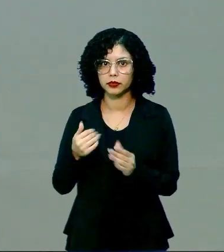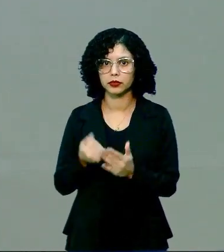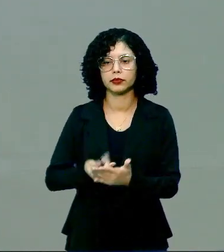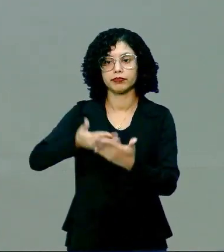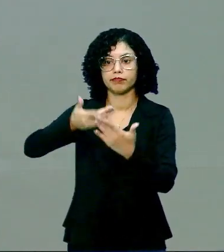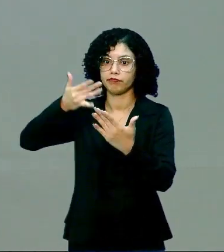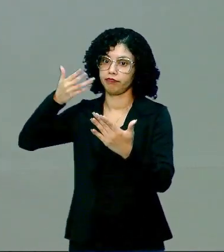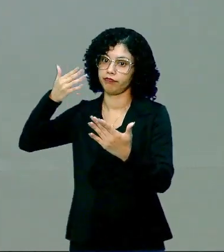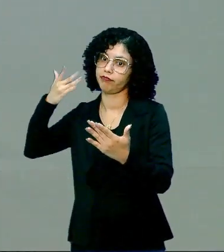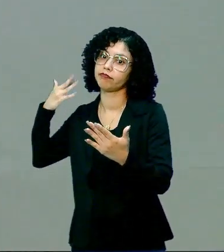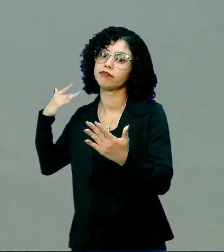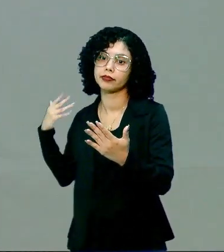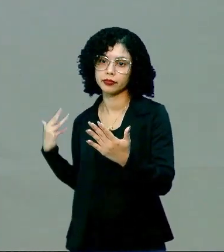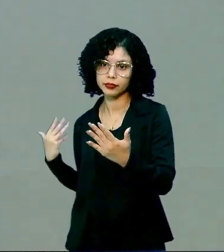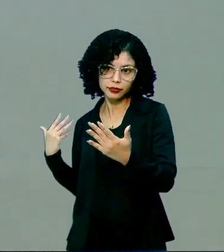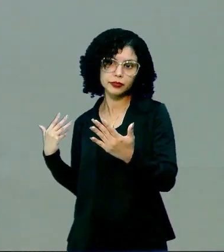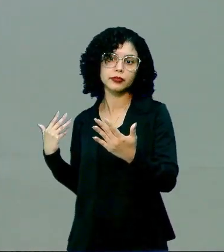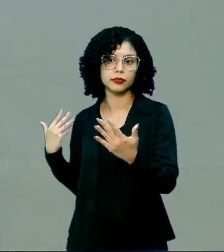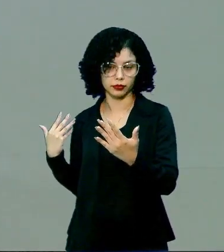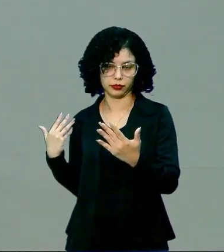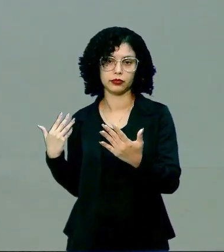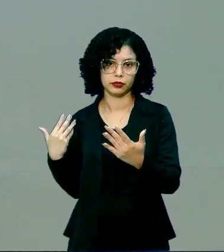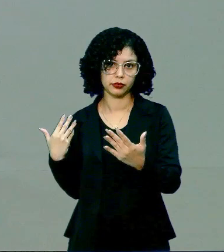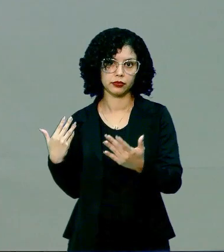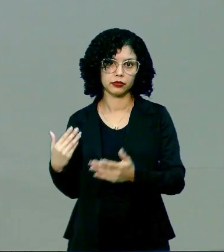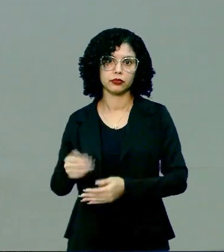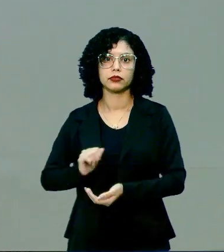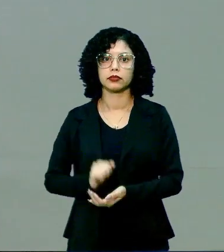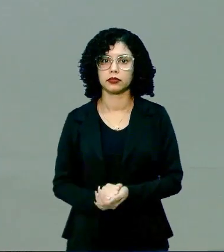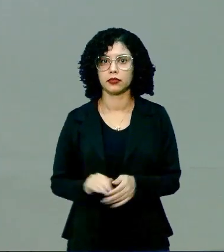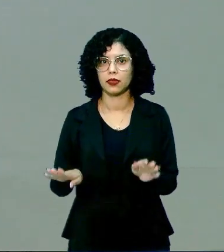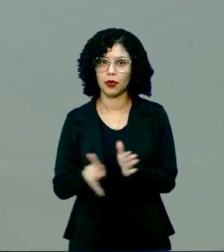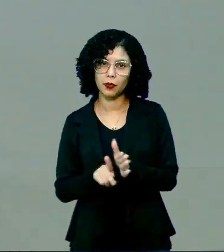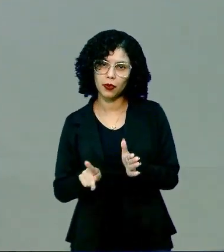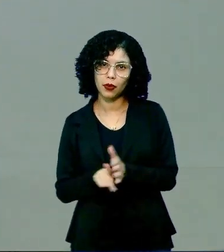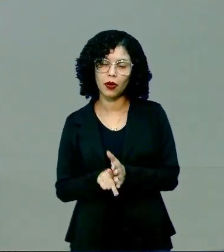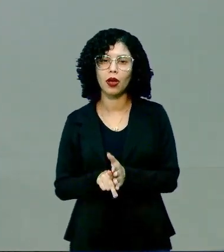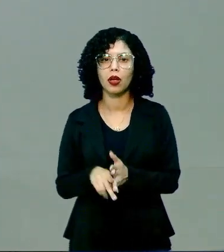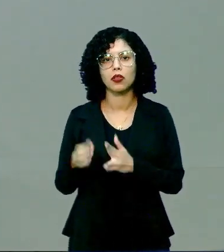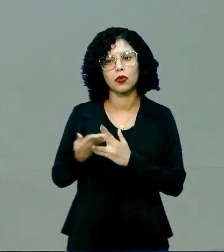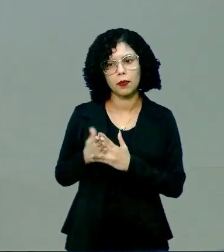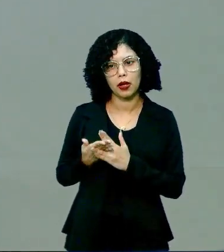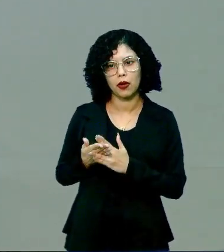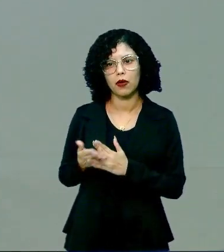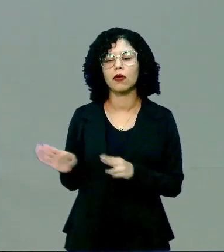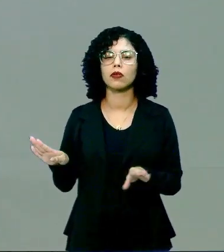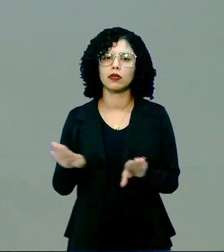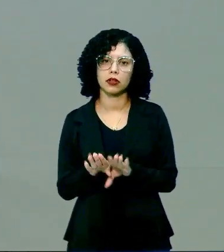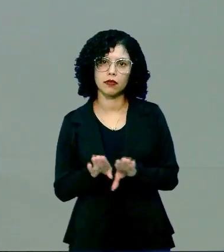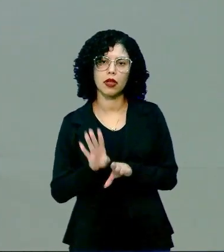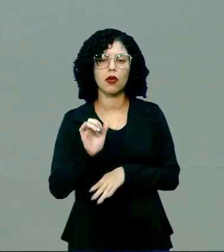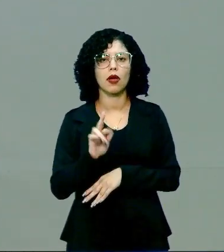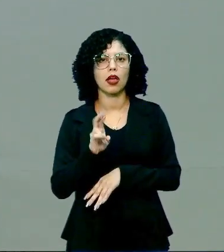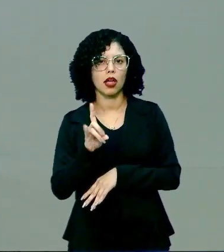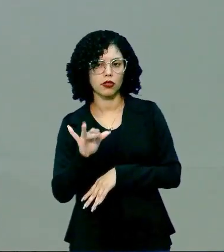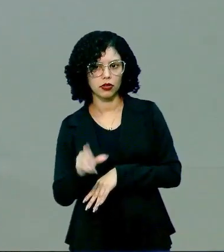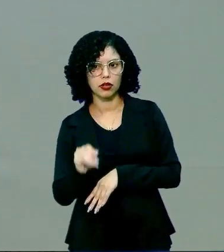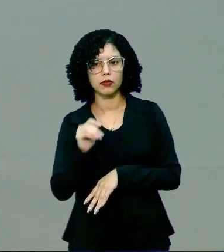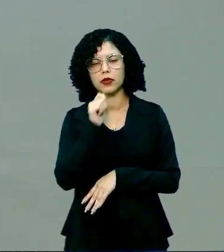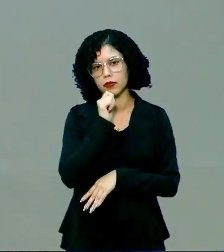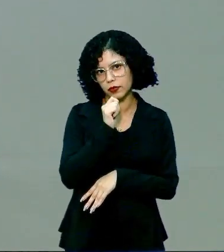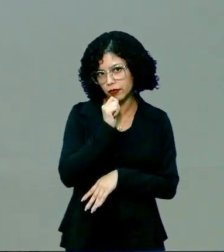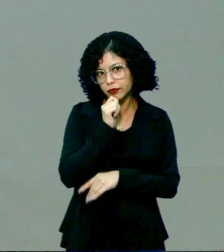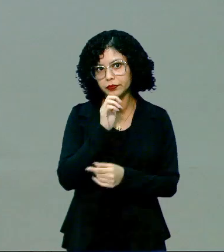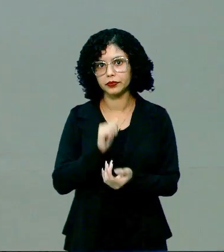isso desde lá, resquícios do Barroco. Eu acredito que a partir do arcadismo, lá, a gente, no período